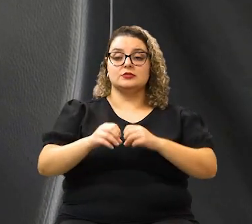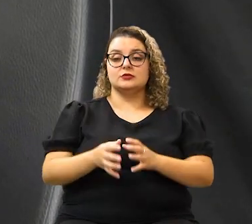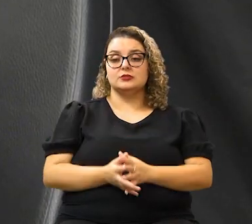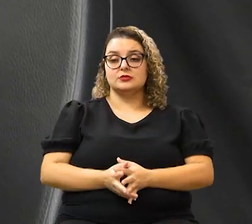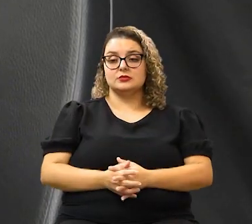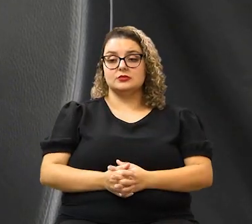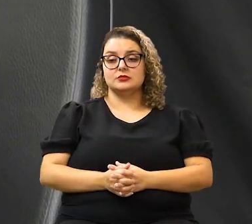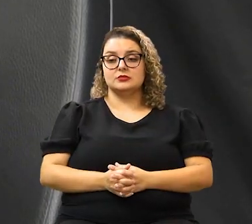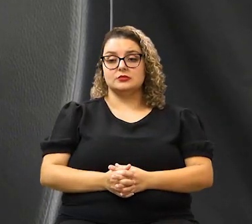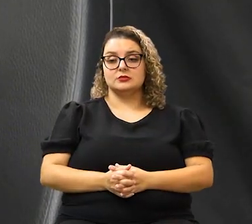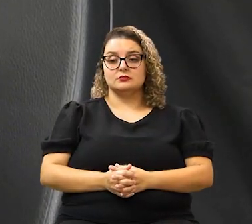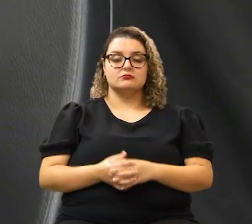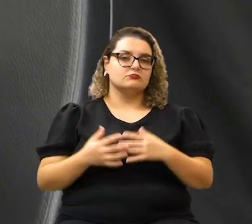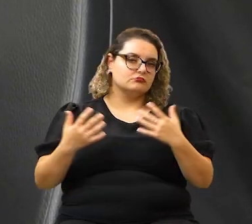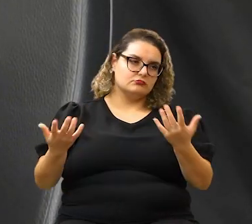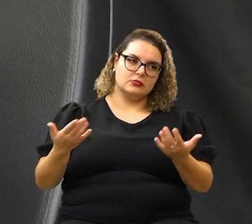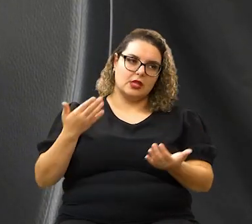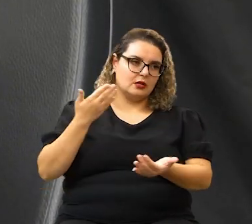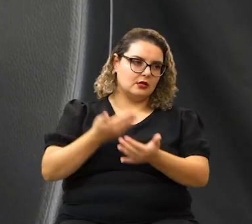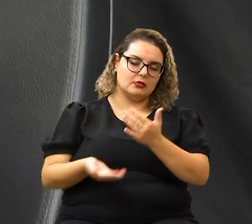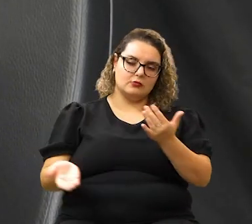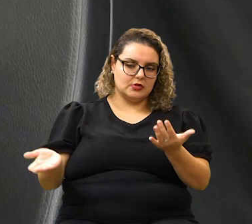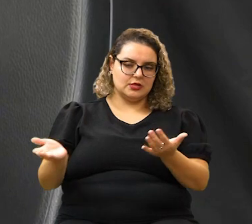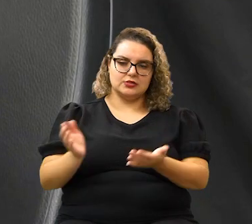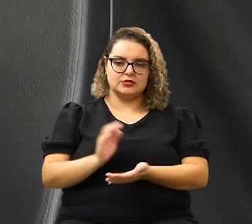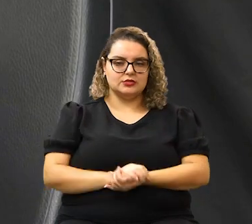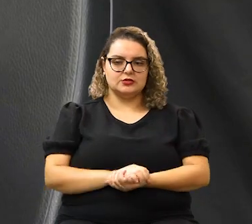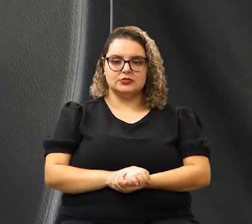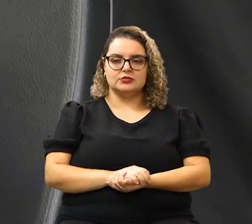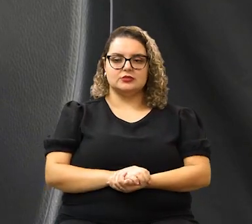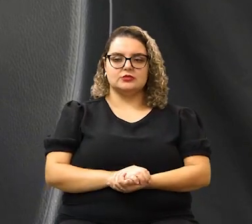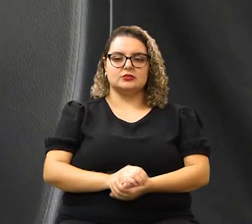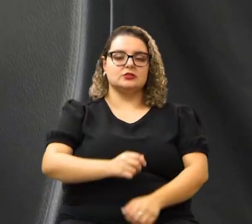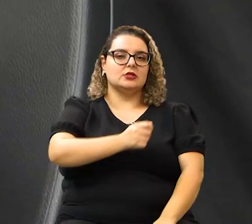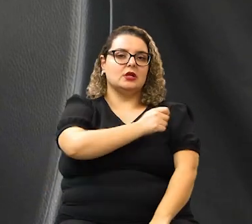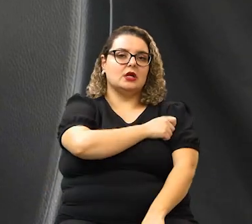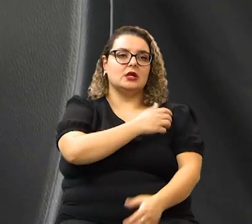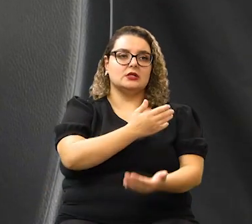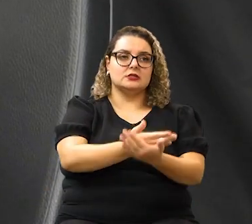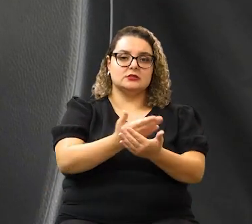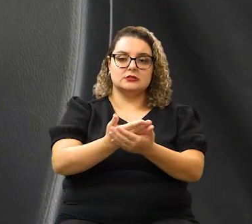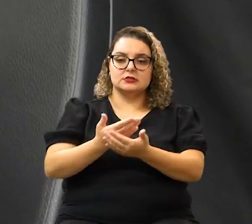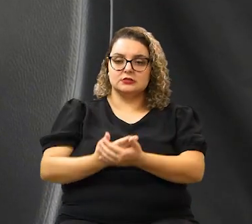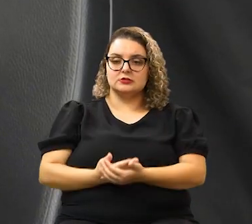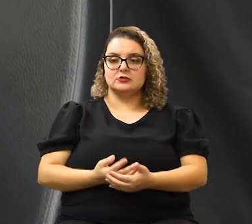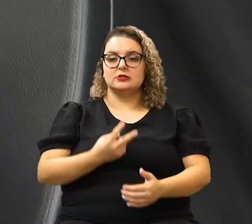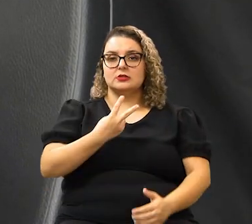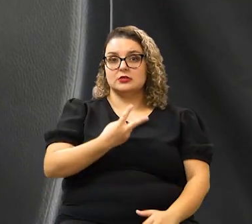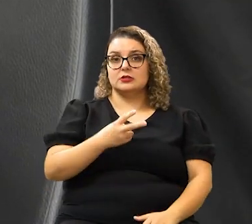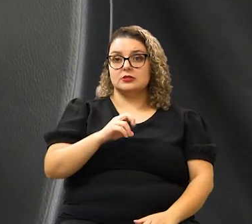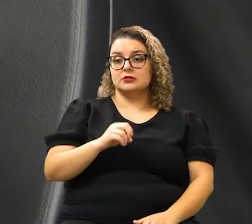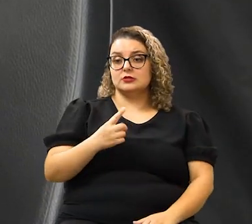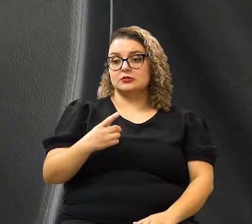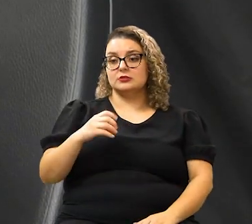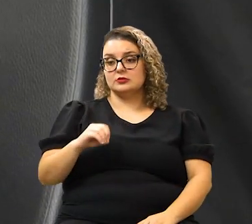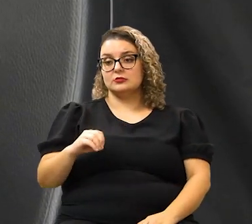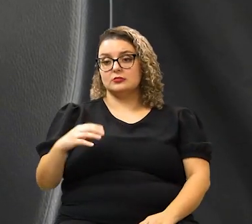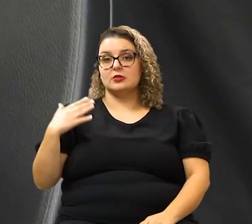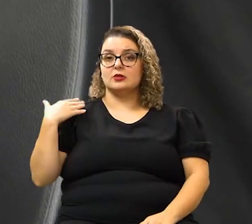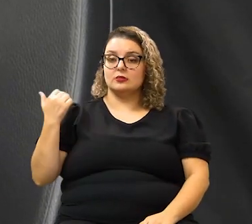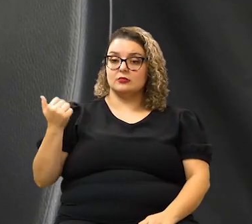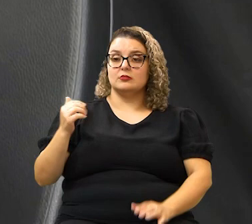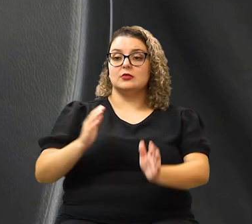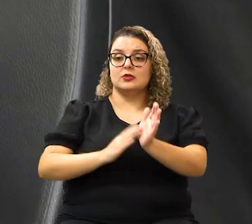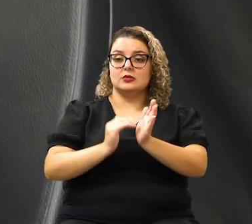perdi as aulas e em 2010 eu sou chamada no concurso da Unicamp. Eu tinha prestado o concurso